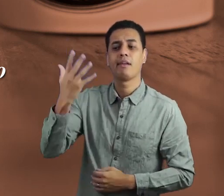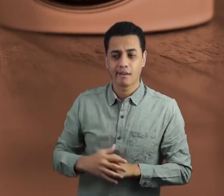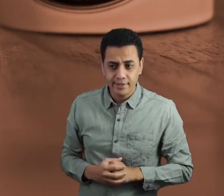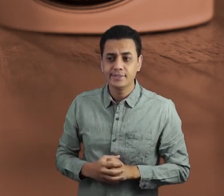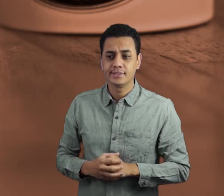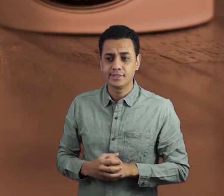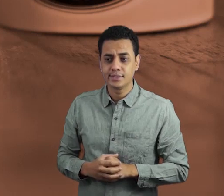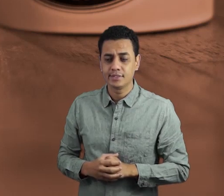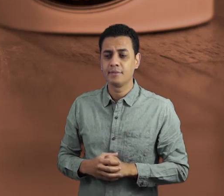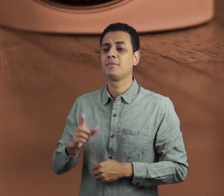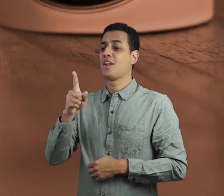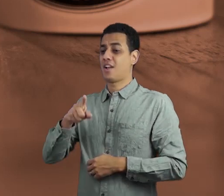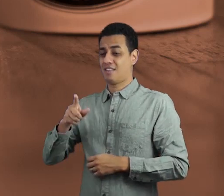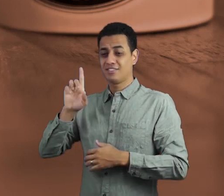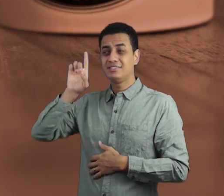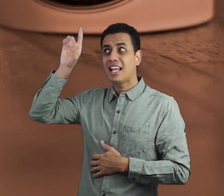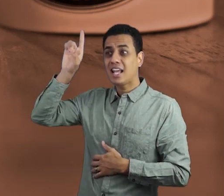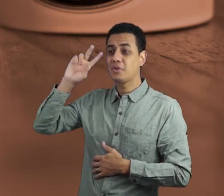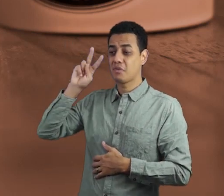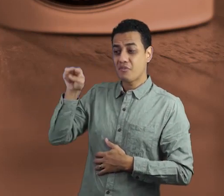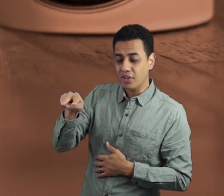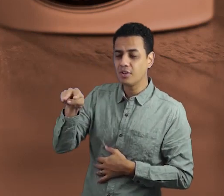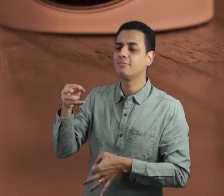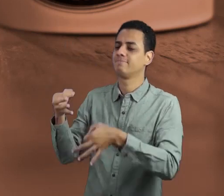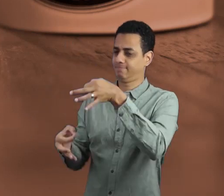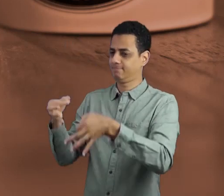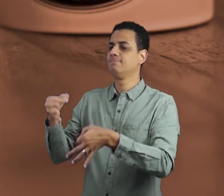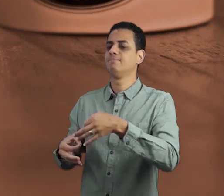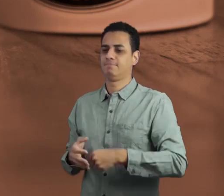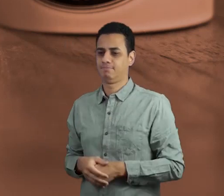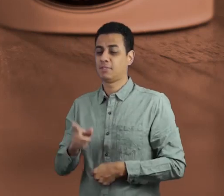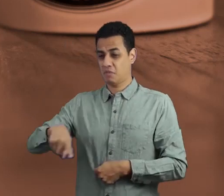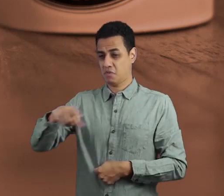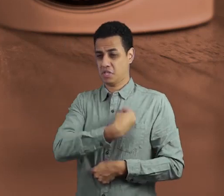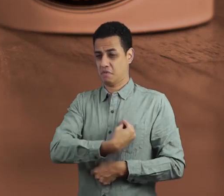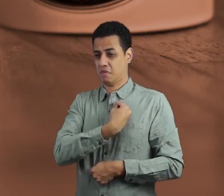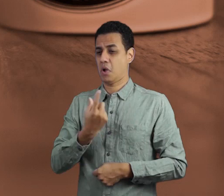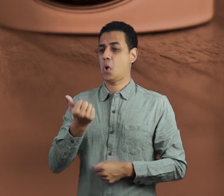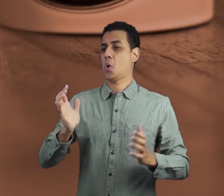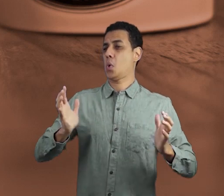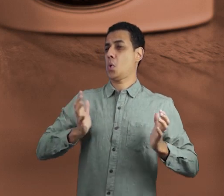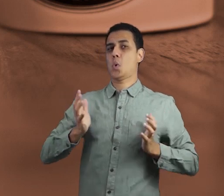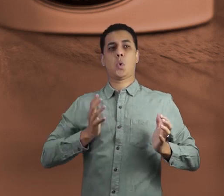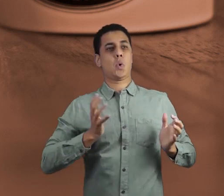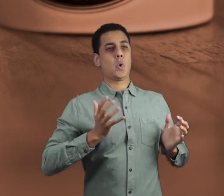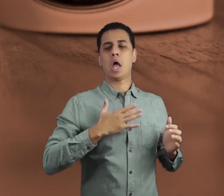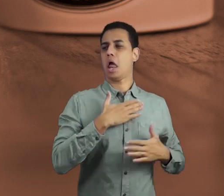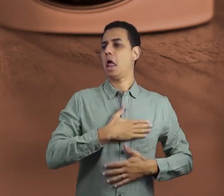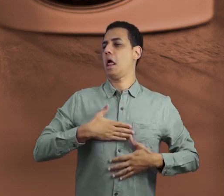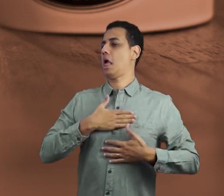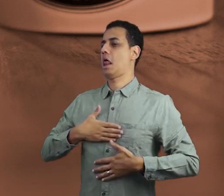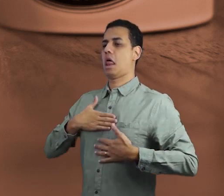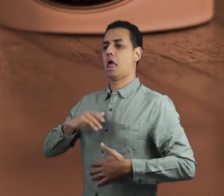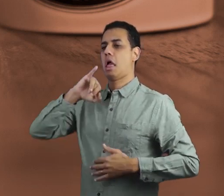vocês. O lamento dos ceifeiros chegou aos ouvidos do Senhor dos Exércitos. Vocês viveram luxuosamente na